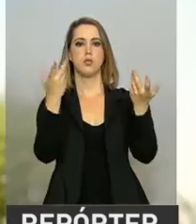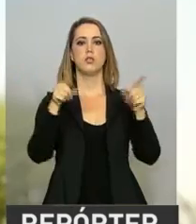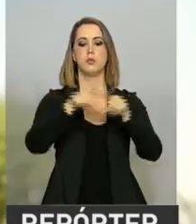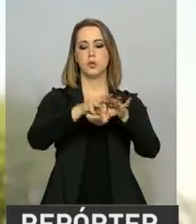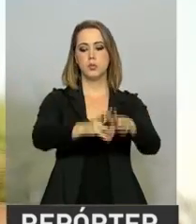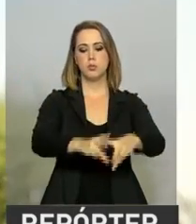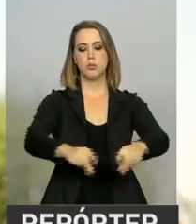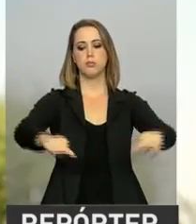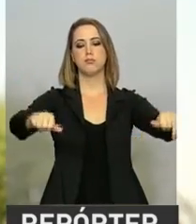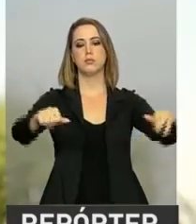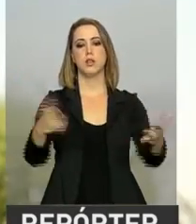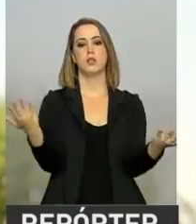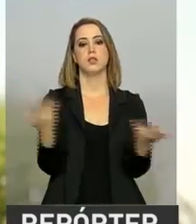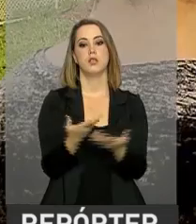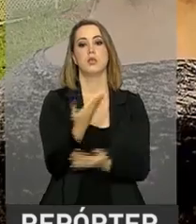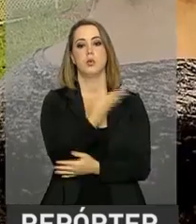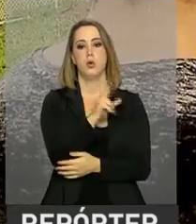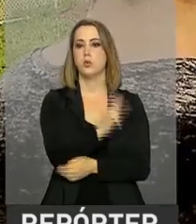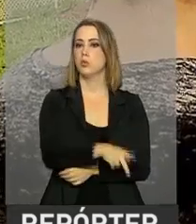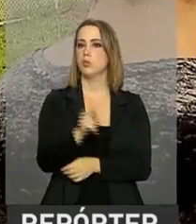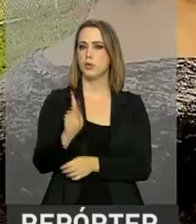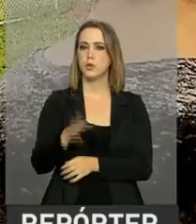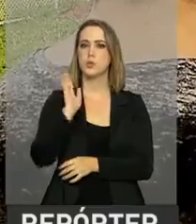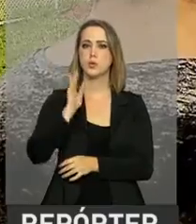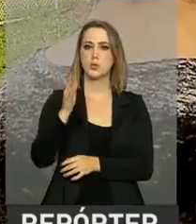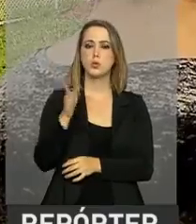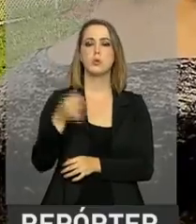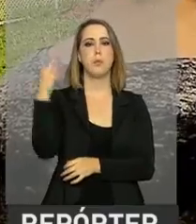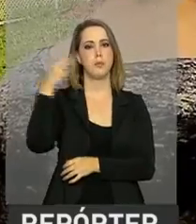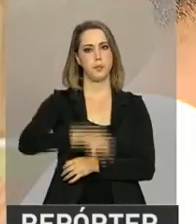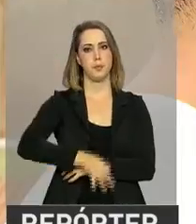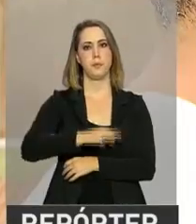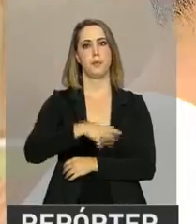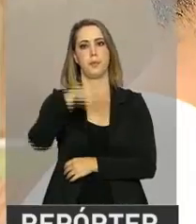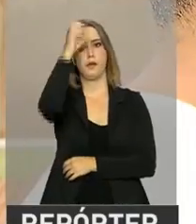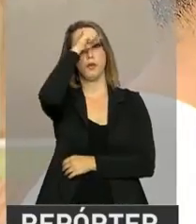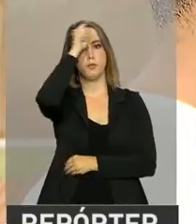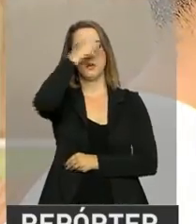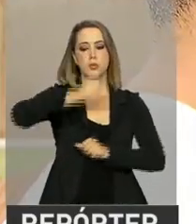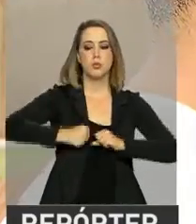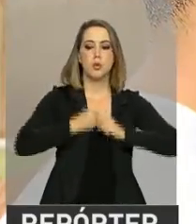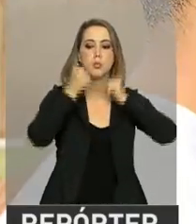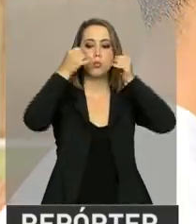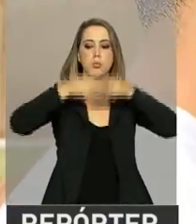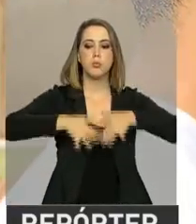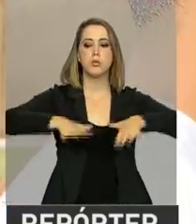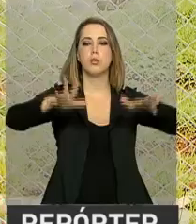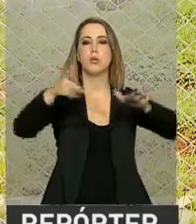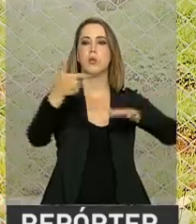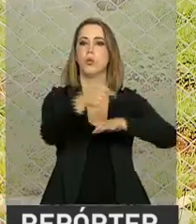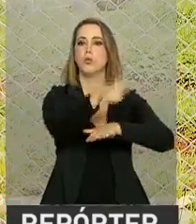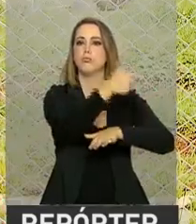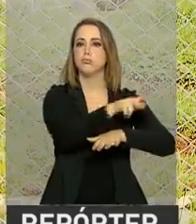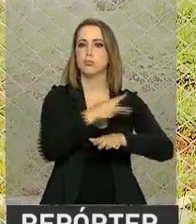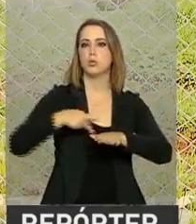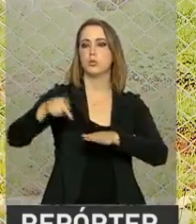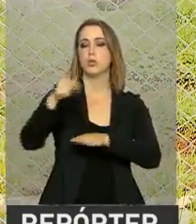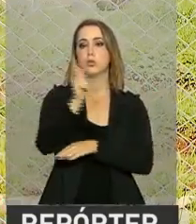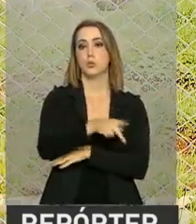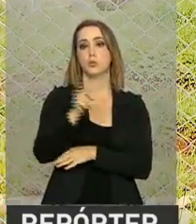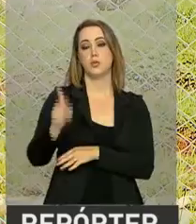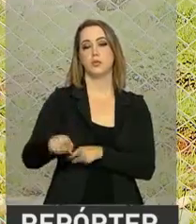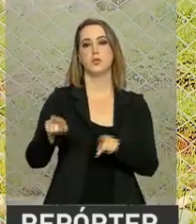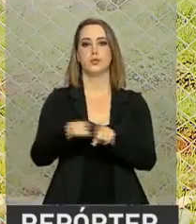agora exista pronto para repassar o que aprendeu para outros professores e alunos de escolas públicas